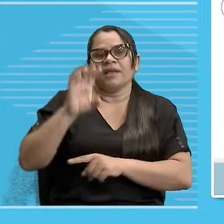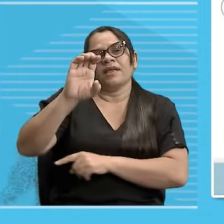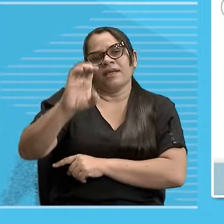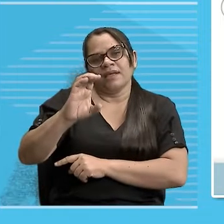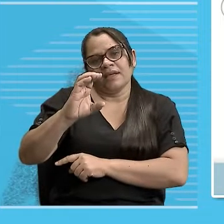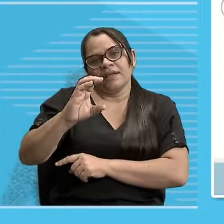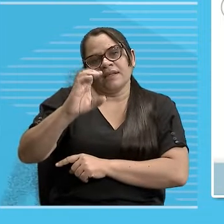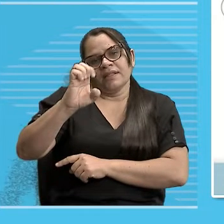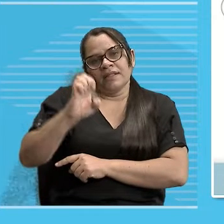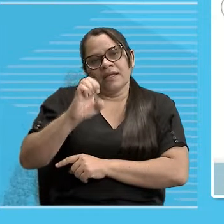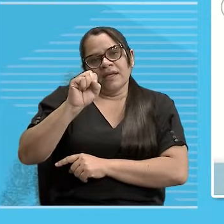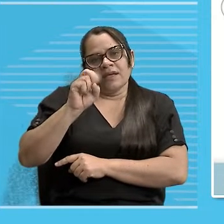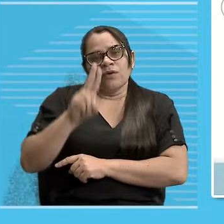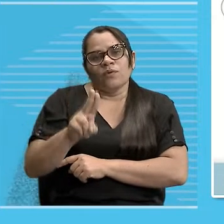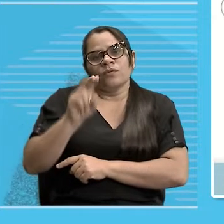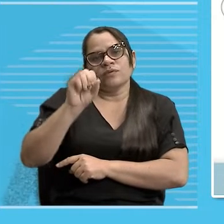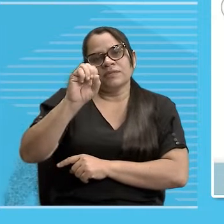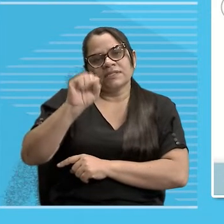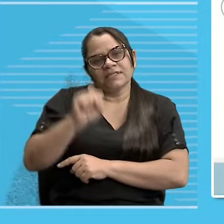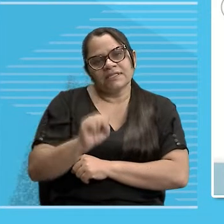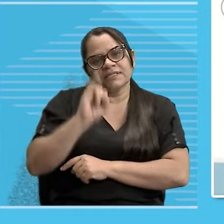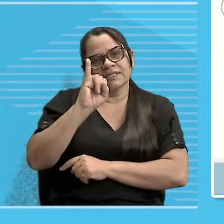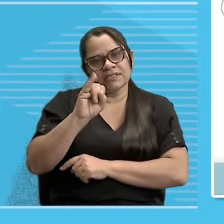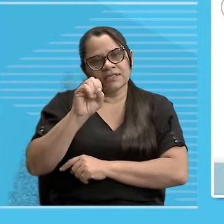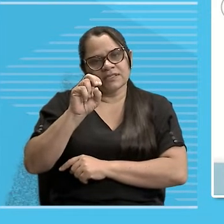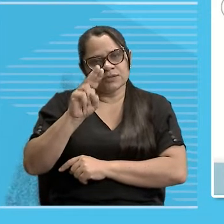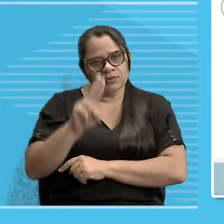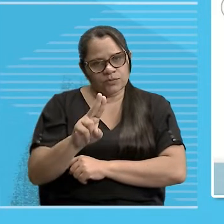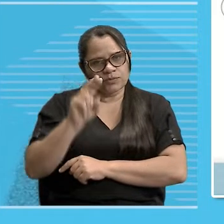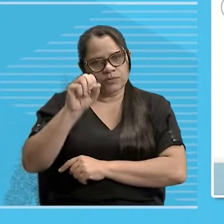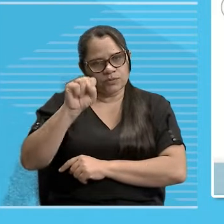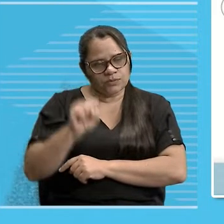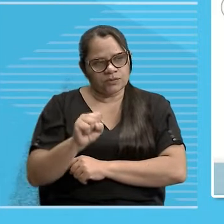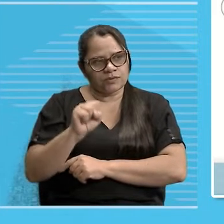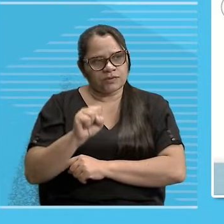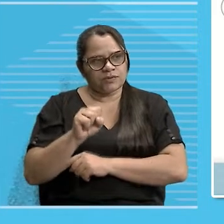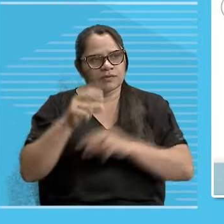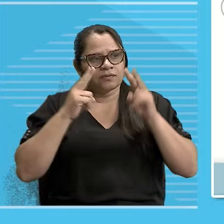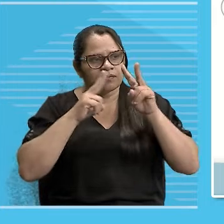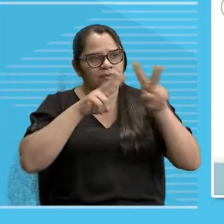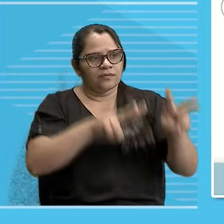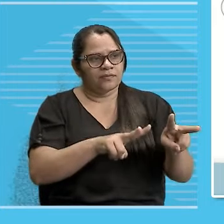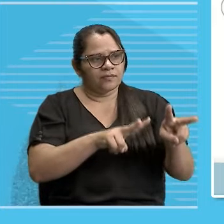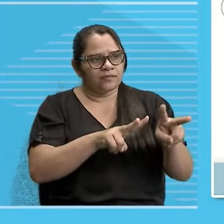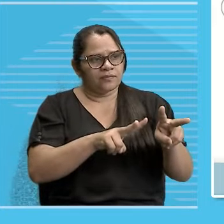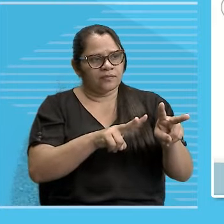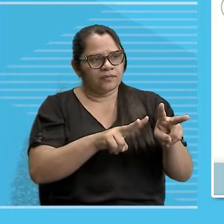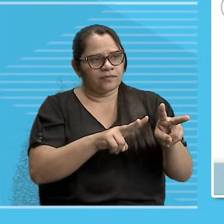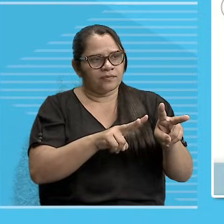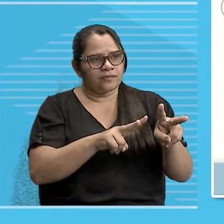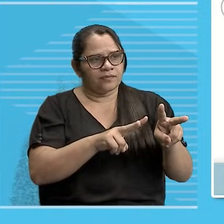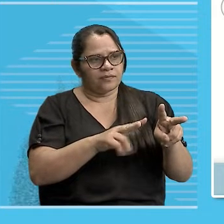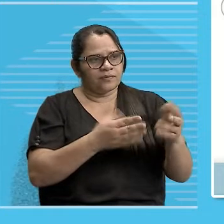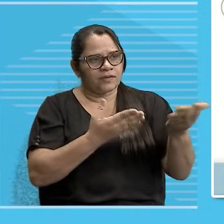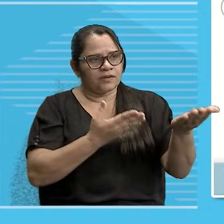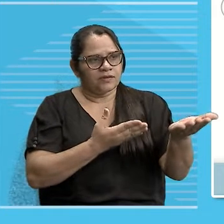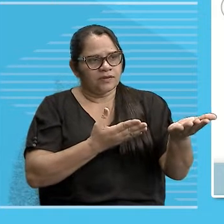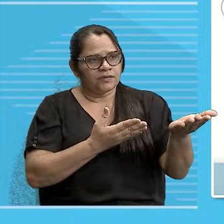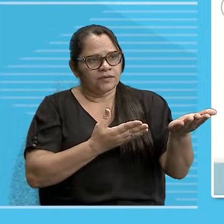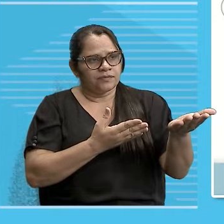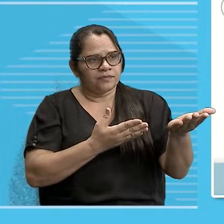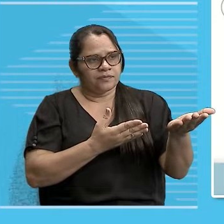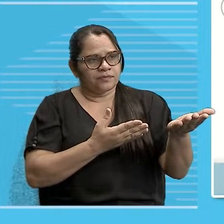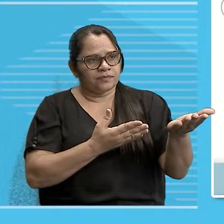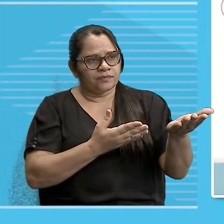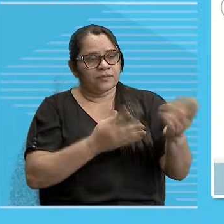e TF vai indicar a temperatura em Fahrenheit, bom? Então,